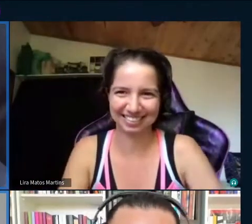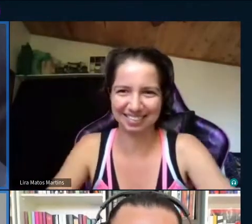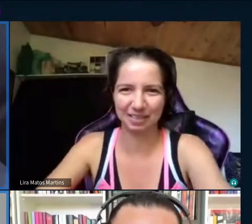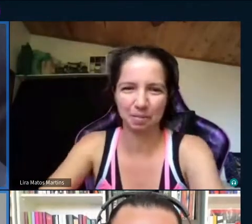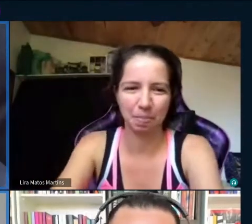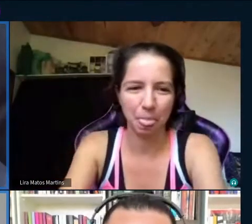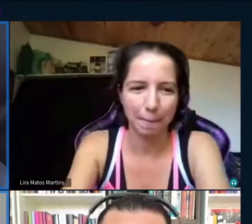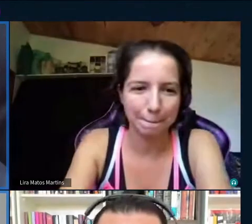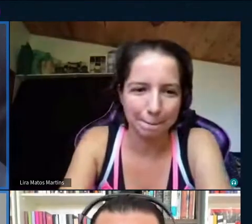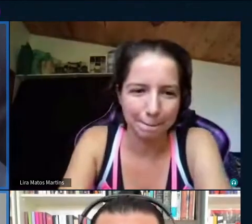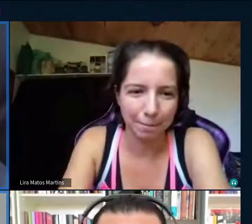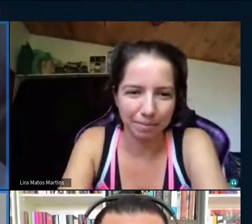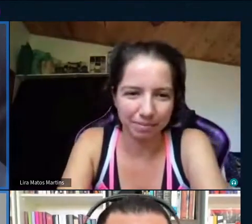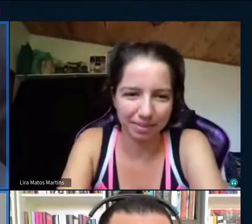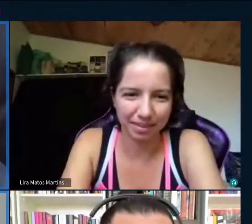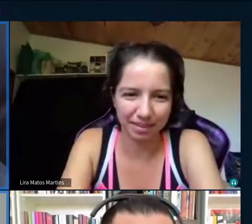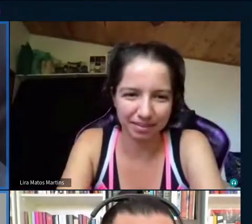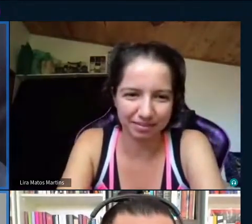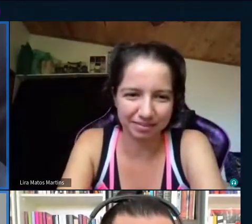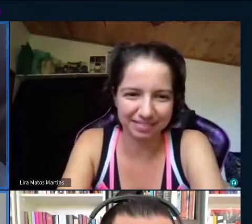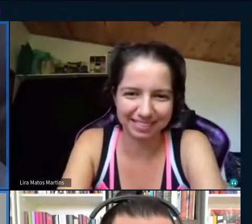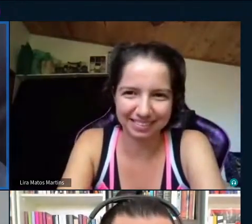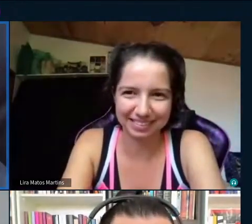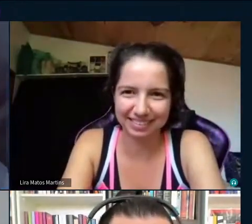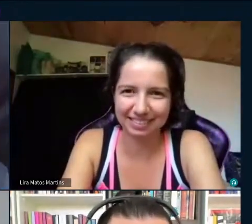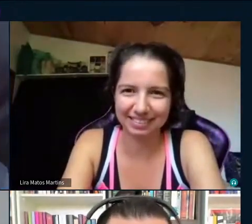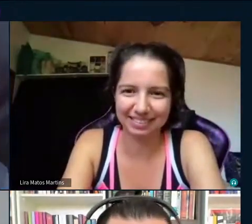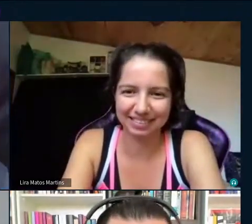Júlio, Daíla, obrigado por estar assistindo aqui com a gente.